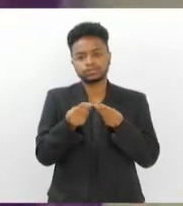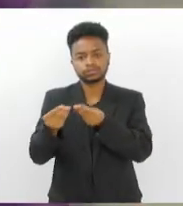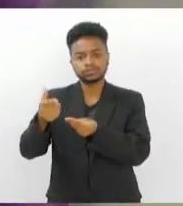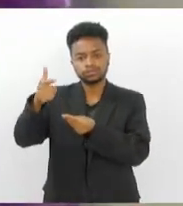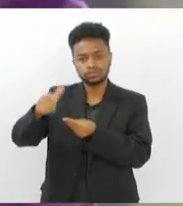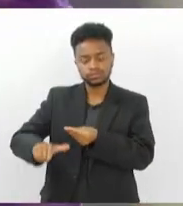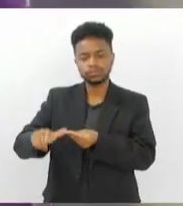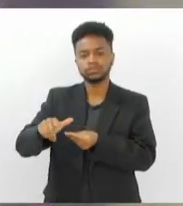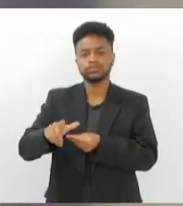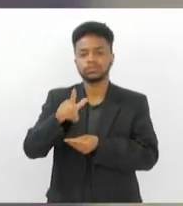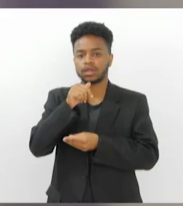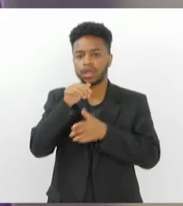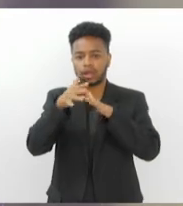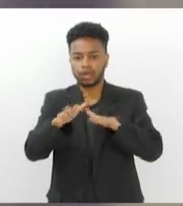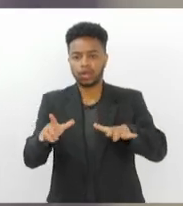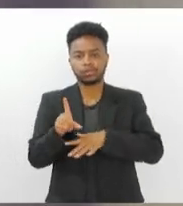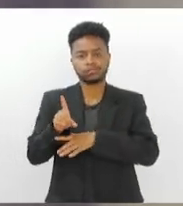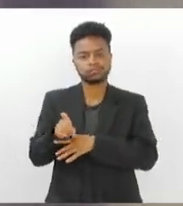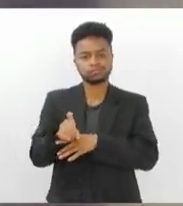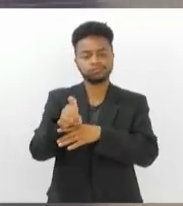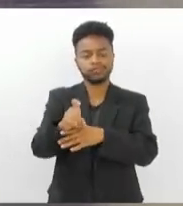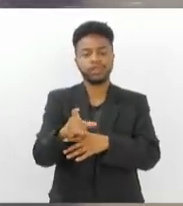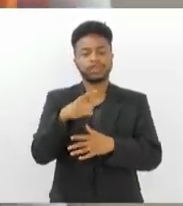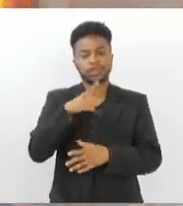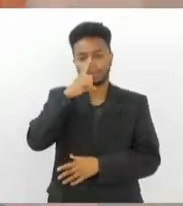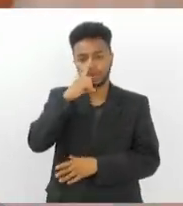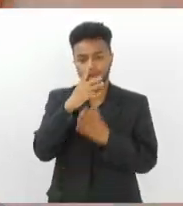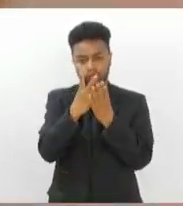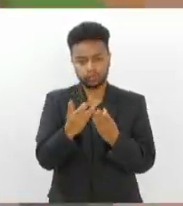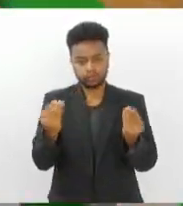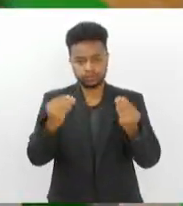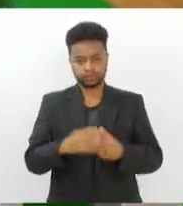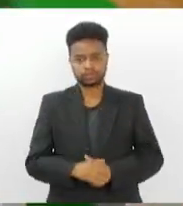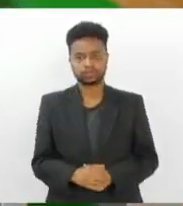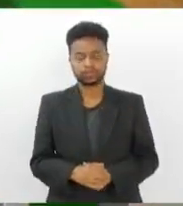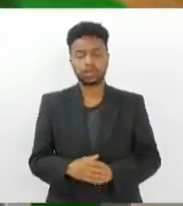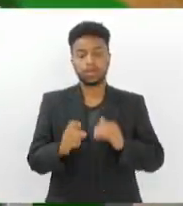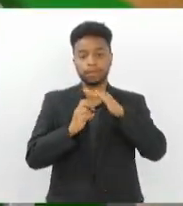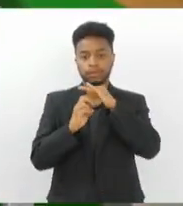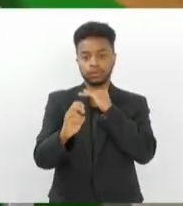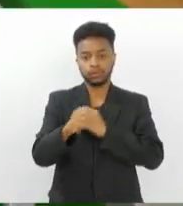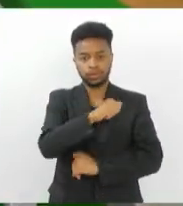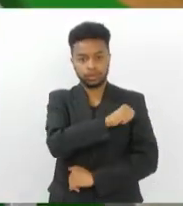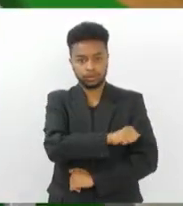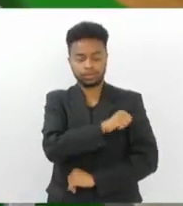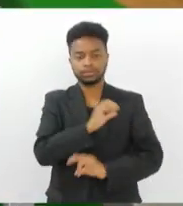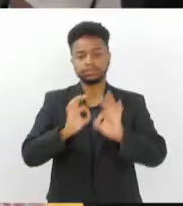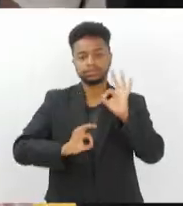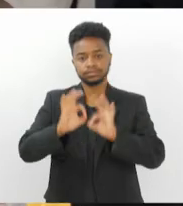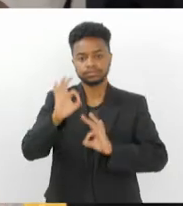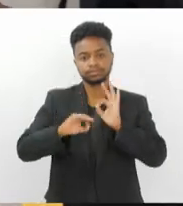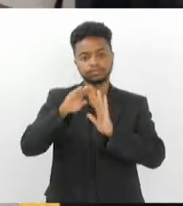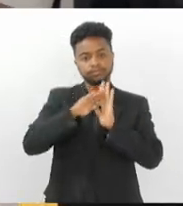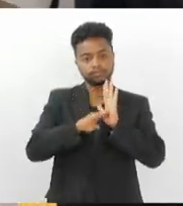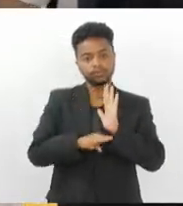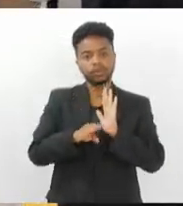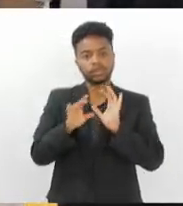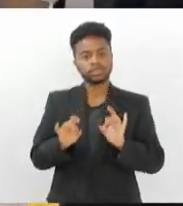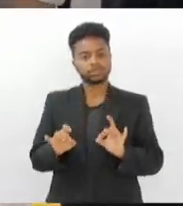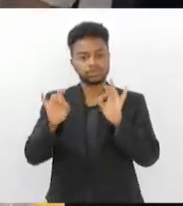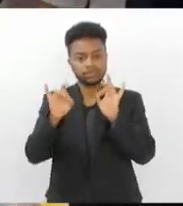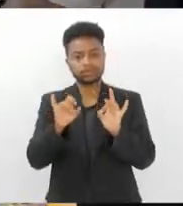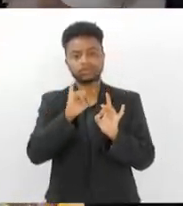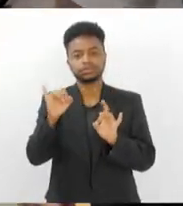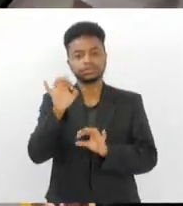cavalo marinho da Patagônia ameaçado de extinção metr Rio prepara esquema especial para atender quem for